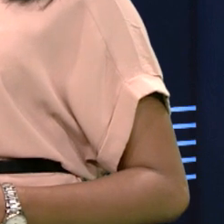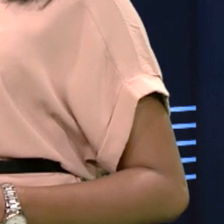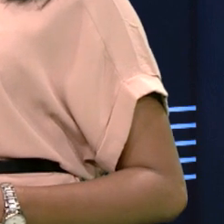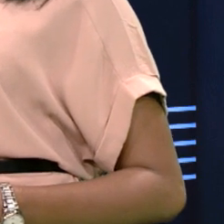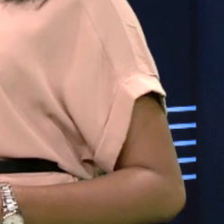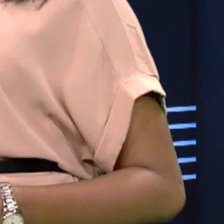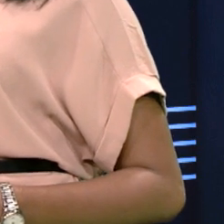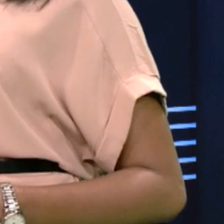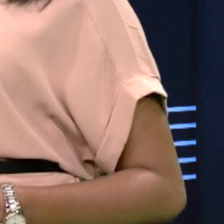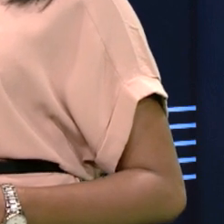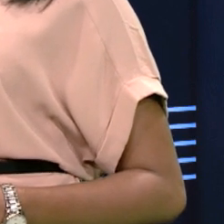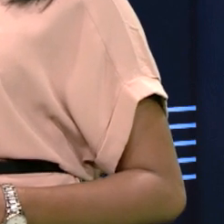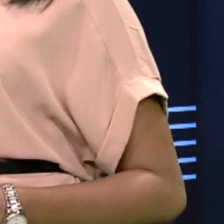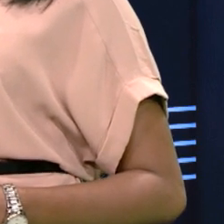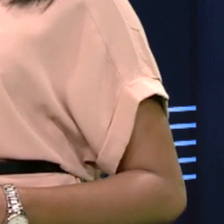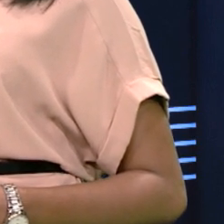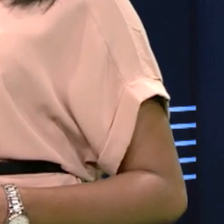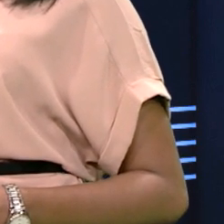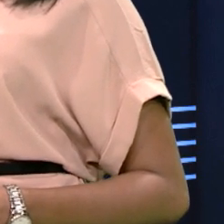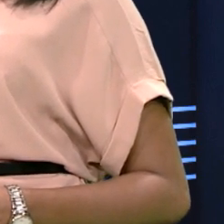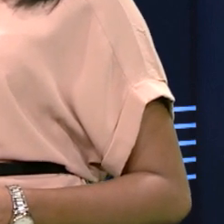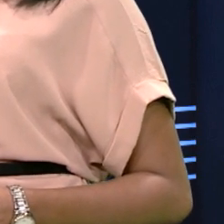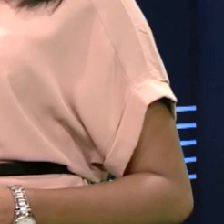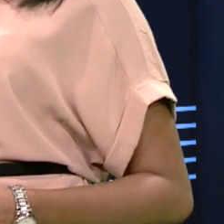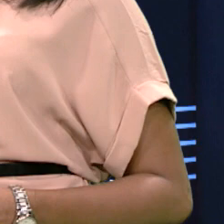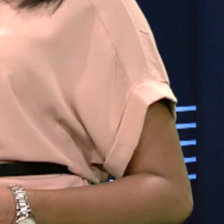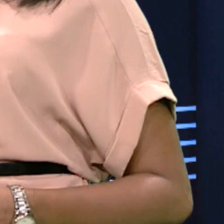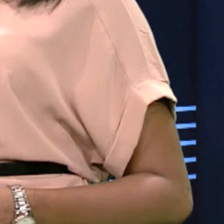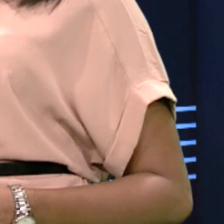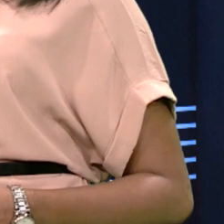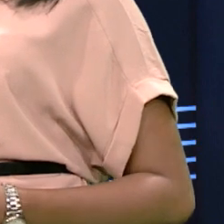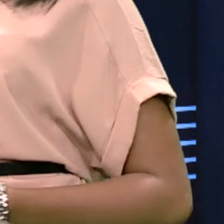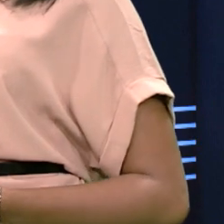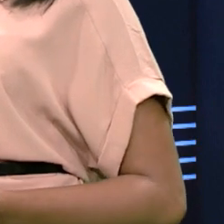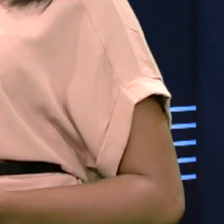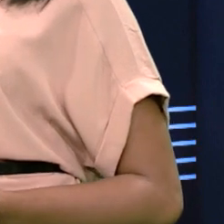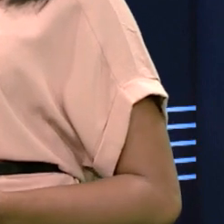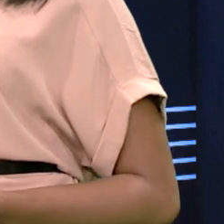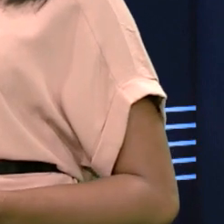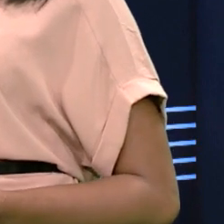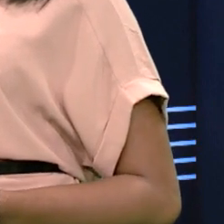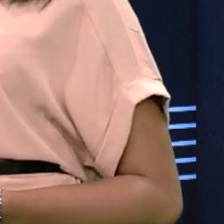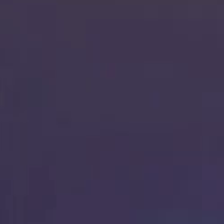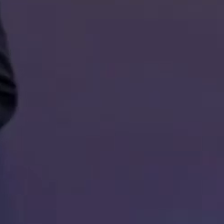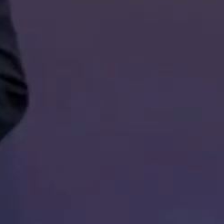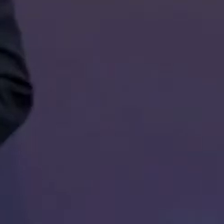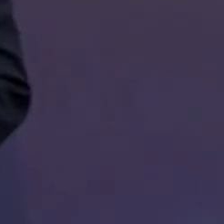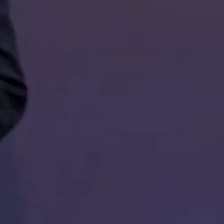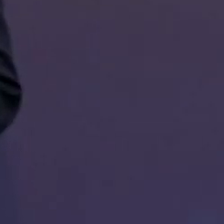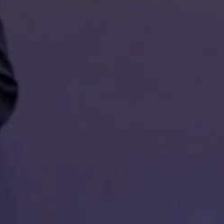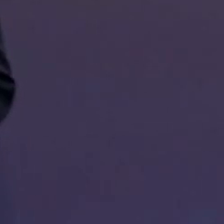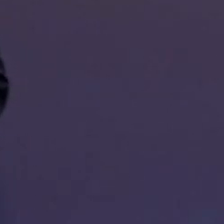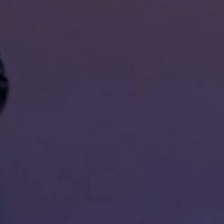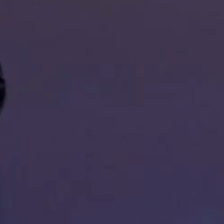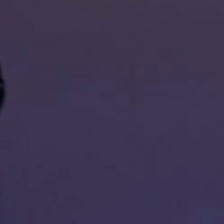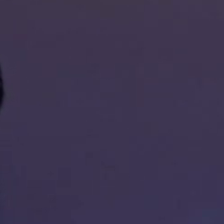O objetivo central é aumentar a capacidade de produção de vacinas contra a Covid-19 na União Europeia. Relativamente